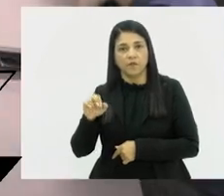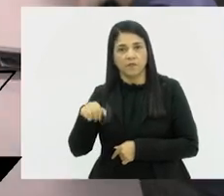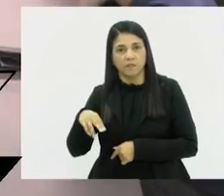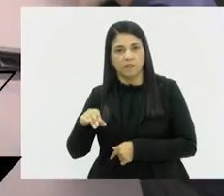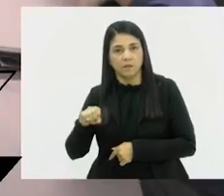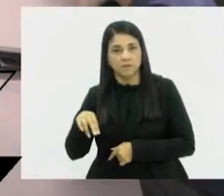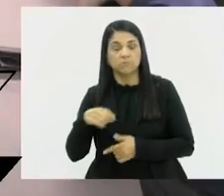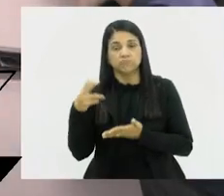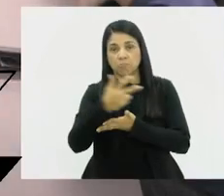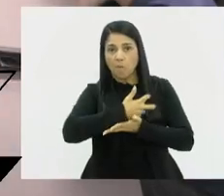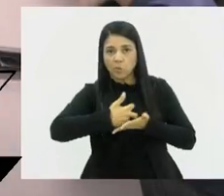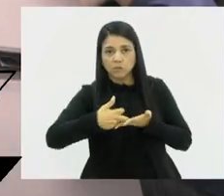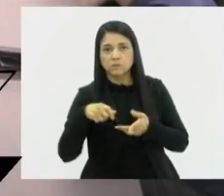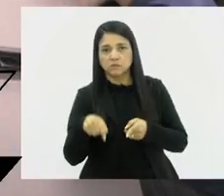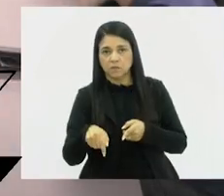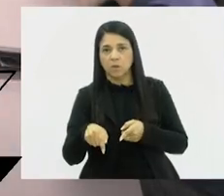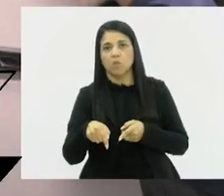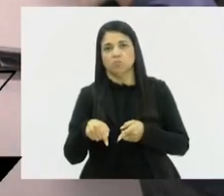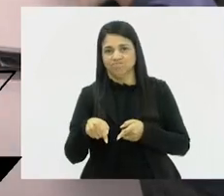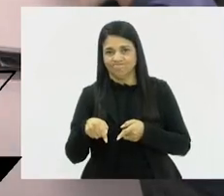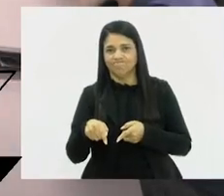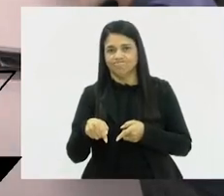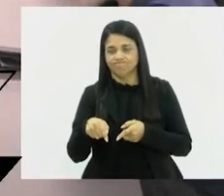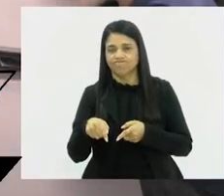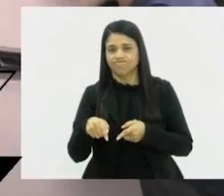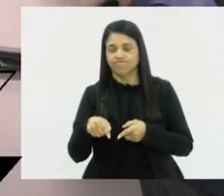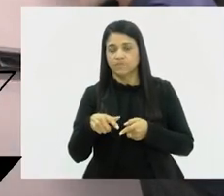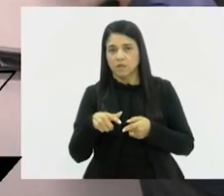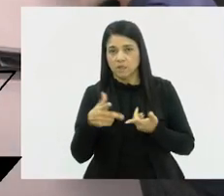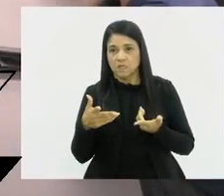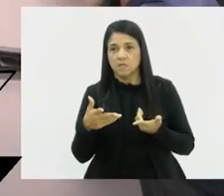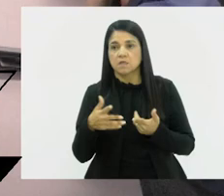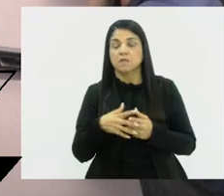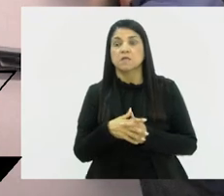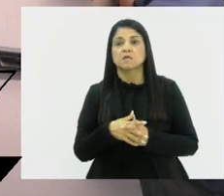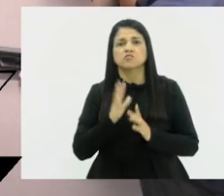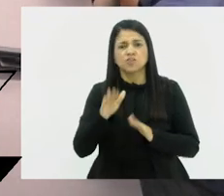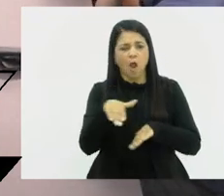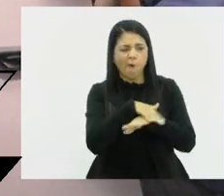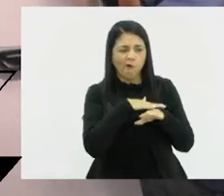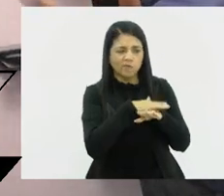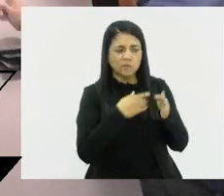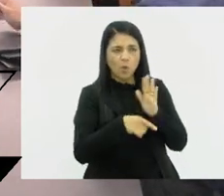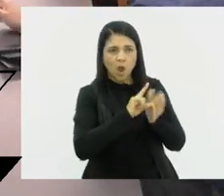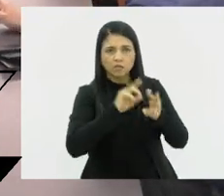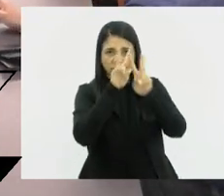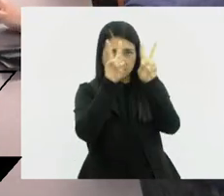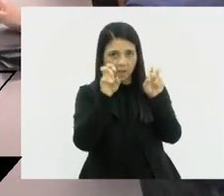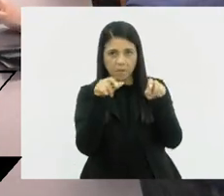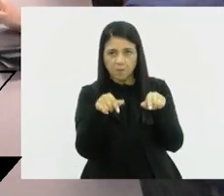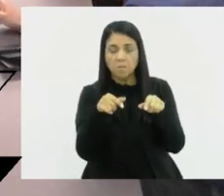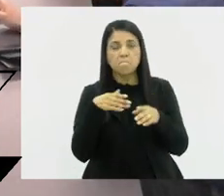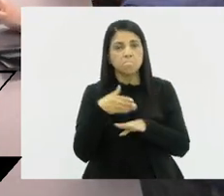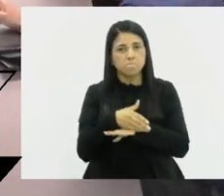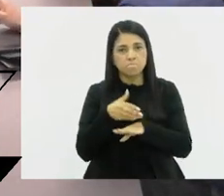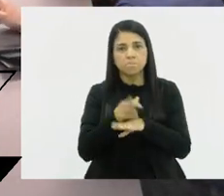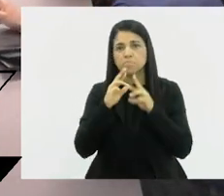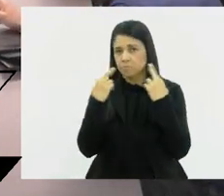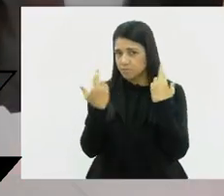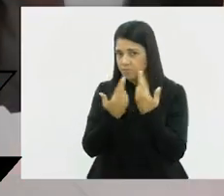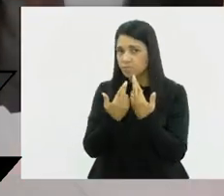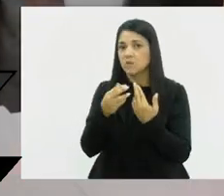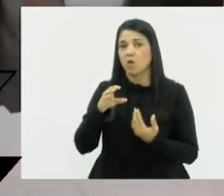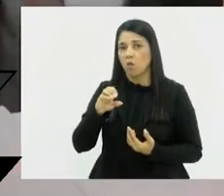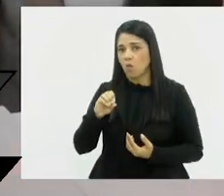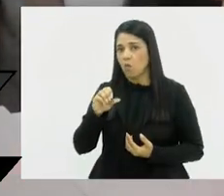punição estatal, a quem cabe a reparação estatal. Nós já conversamos muito sobre esse tema, participou conosco numa reunião que nós temos no